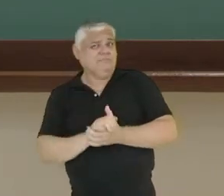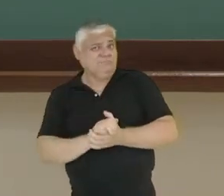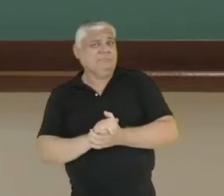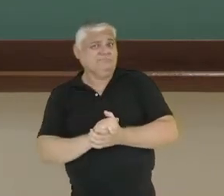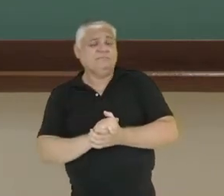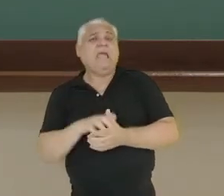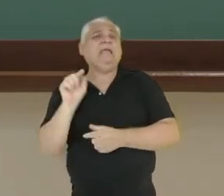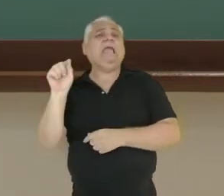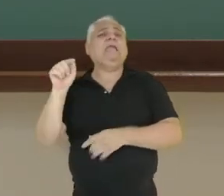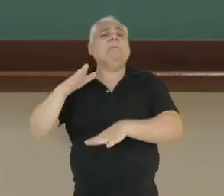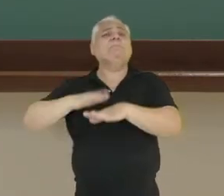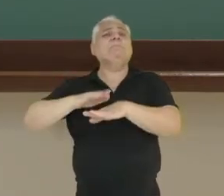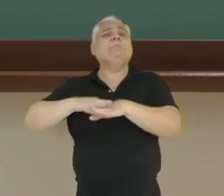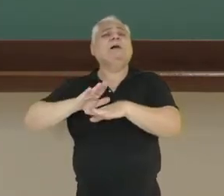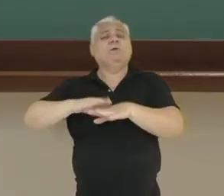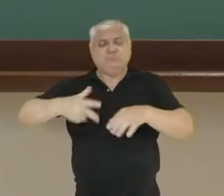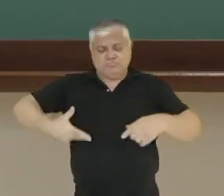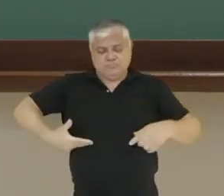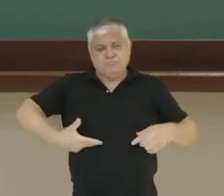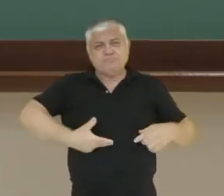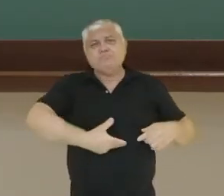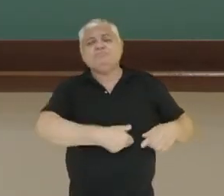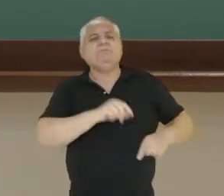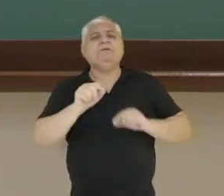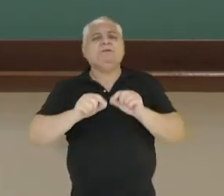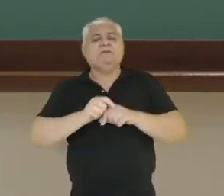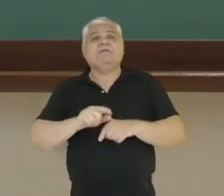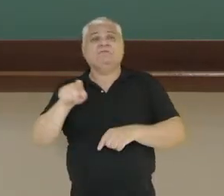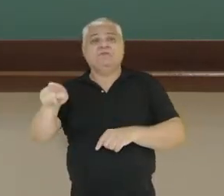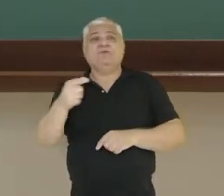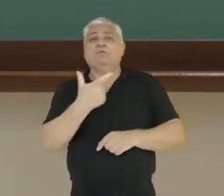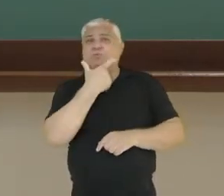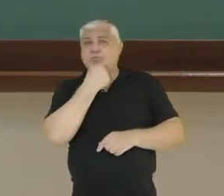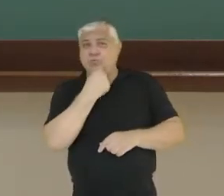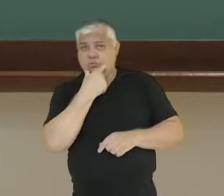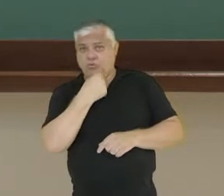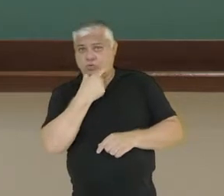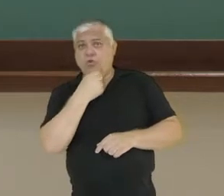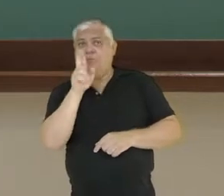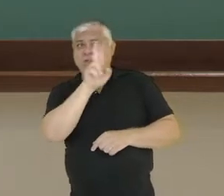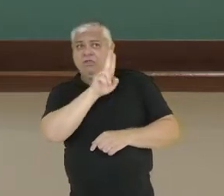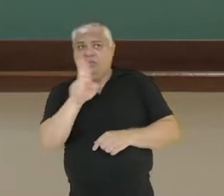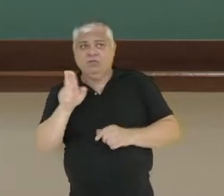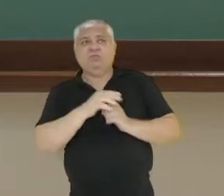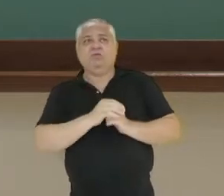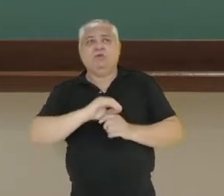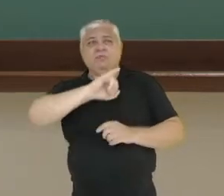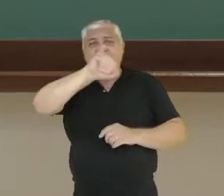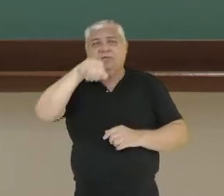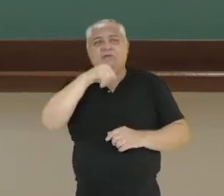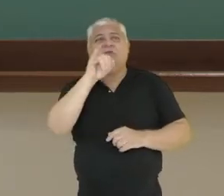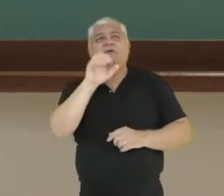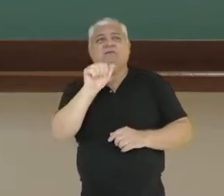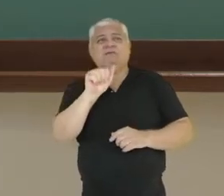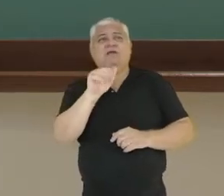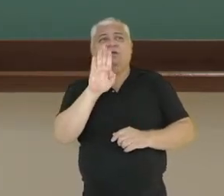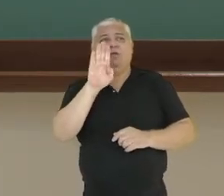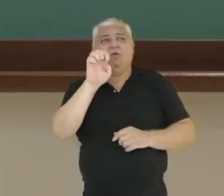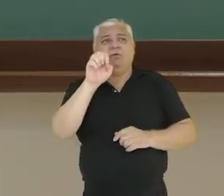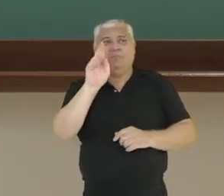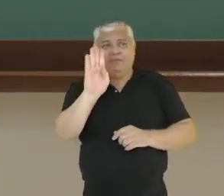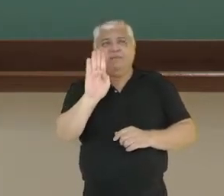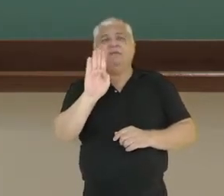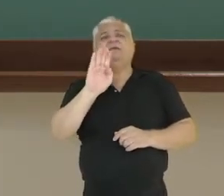Quem realizou esse parto foi um senhor, um homem chamado Jacob Neuffer, lá na